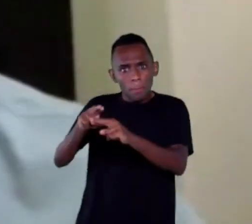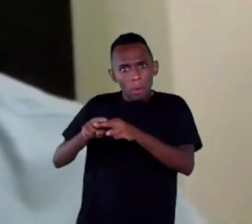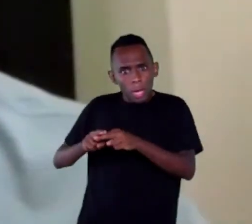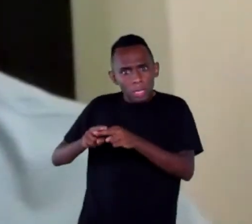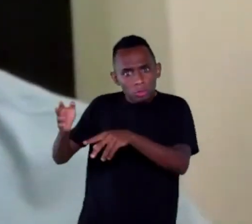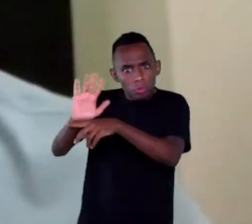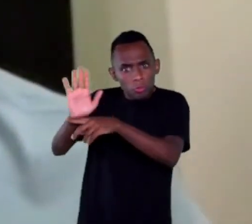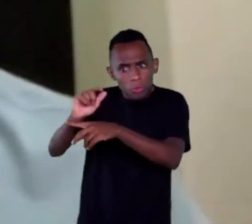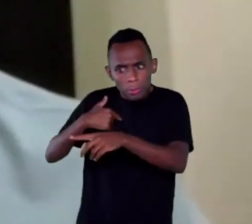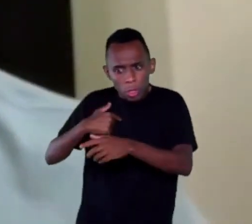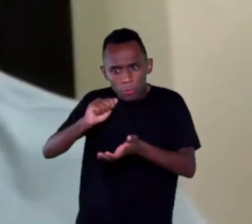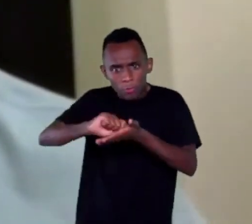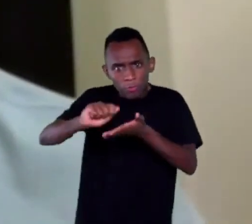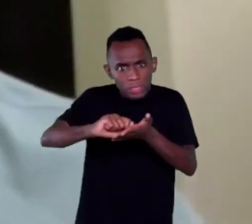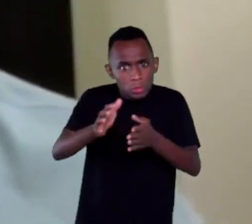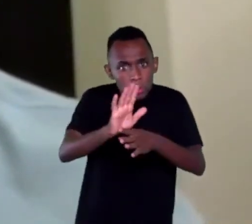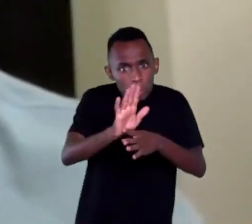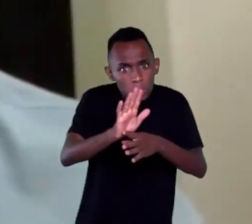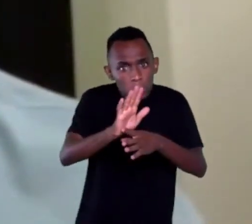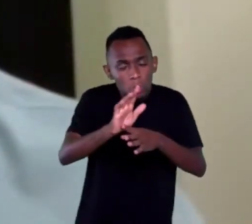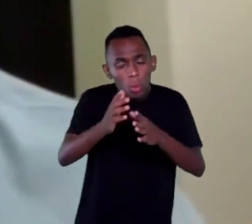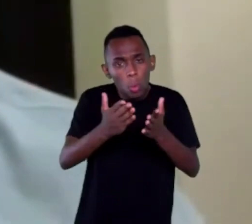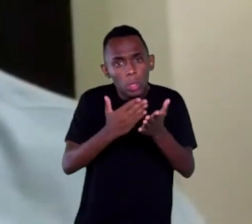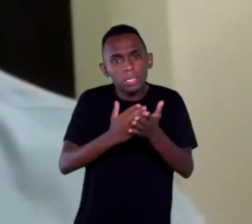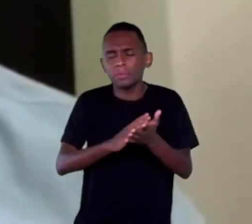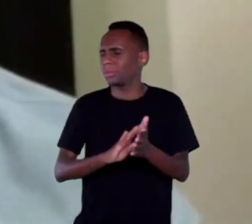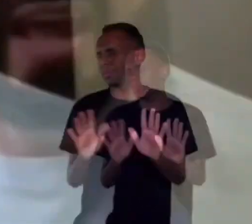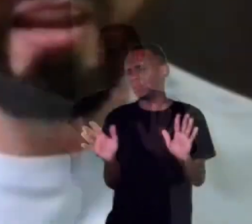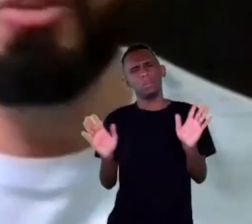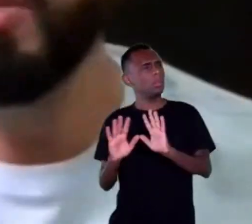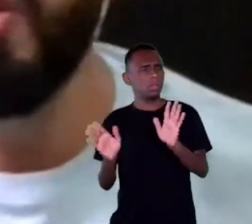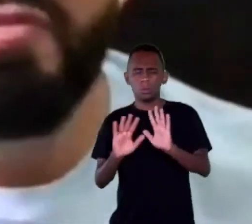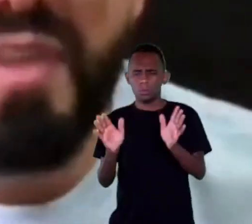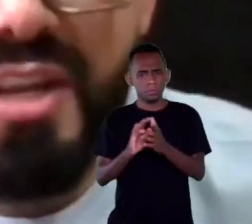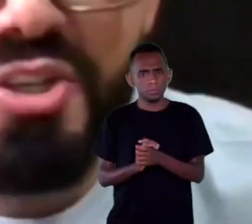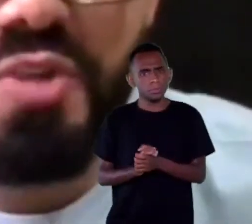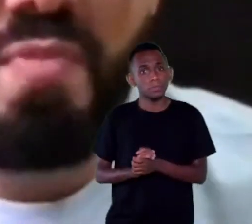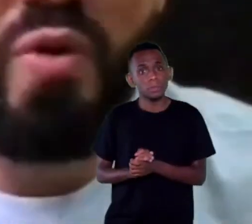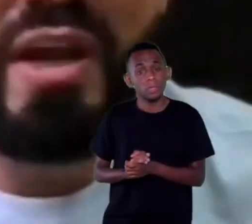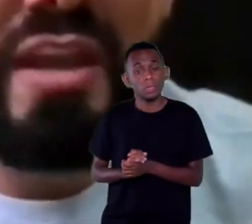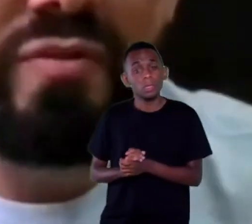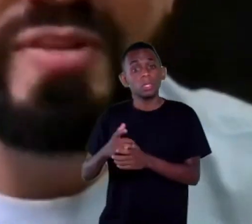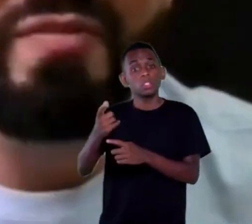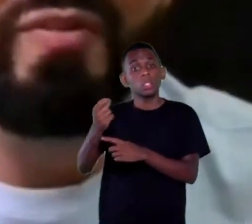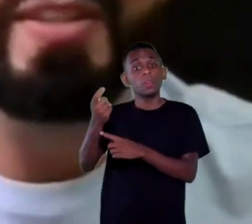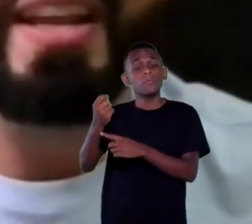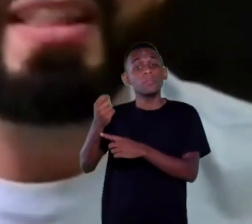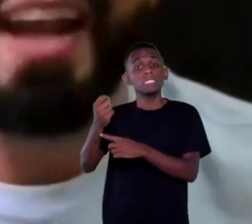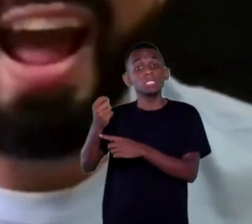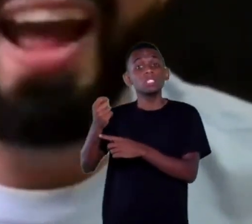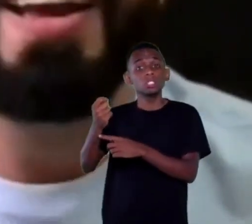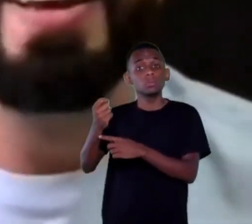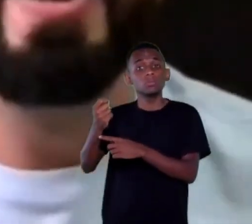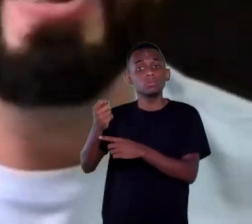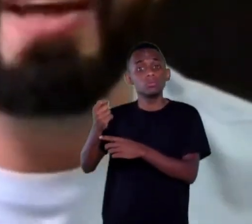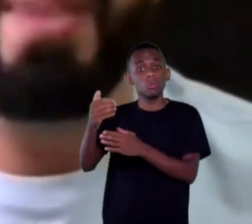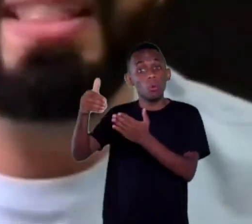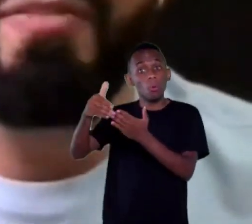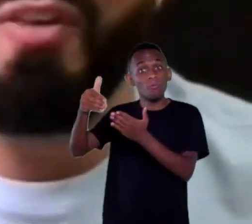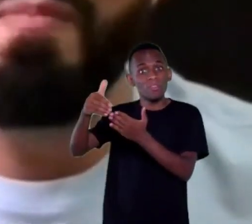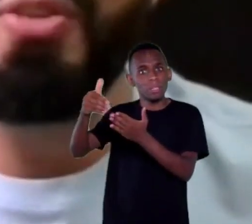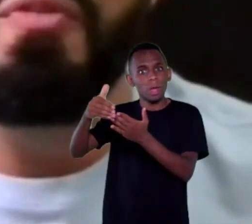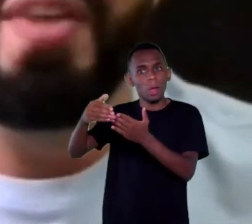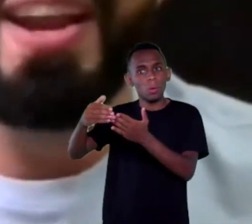não, o Netflix lançou a série em 2020, o meu livro, se você entrar